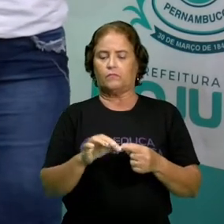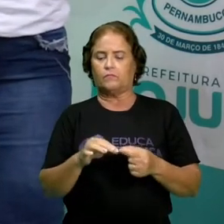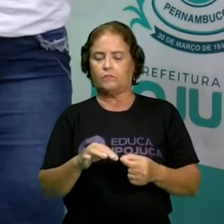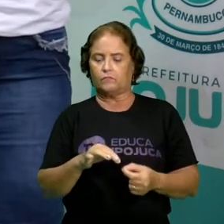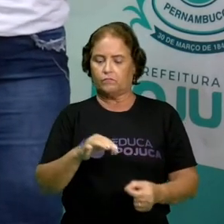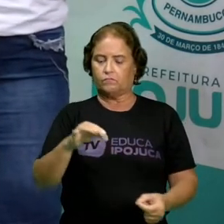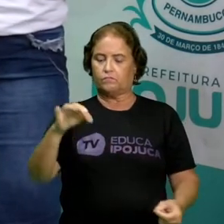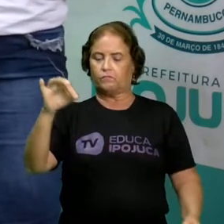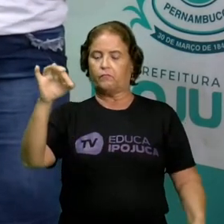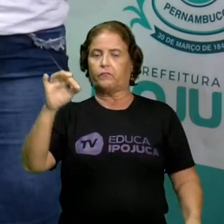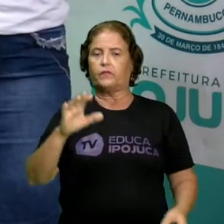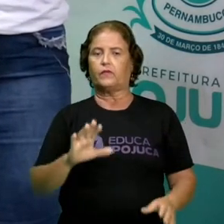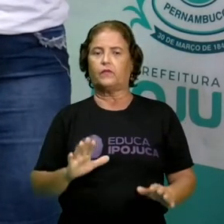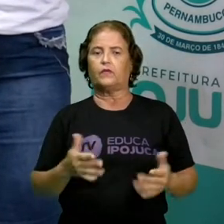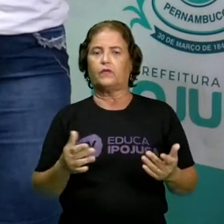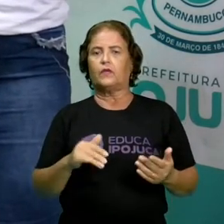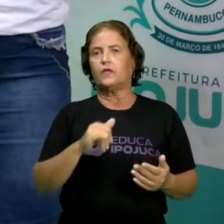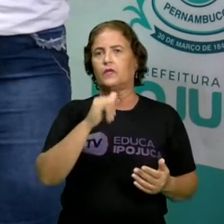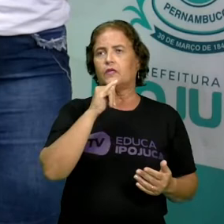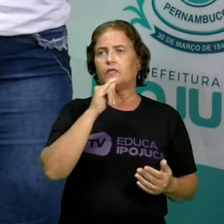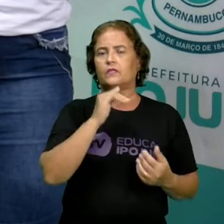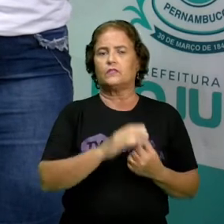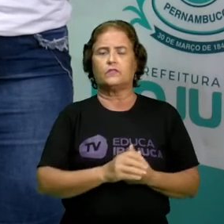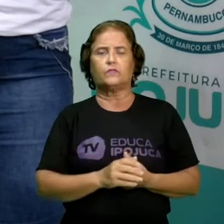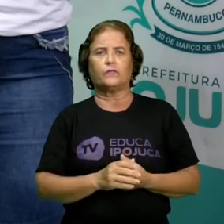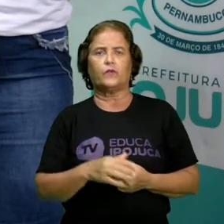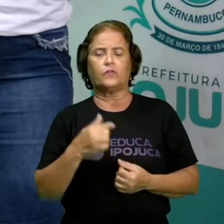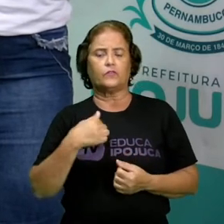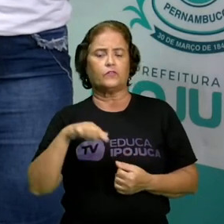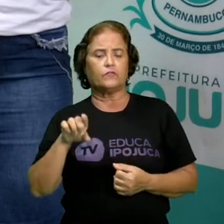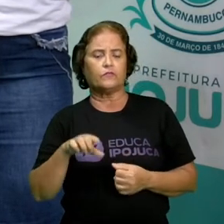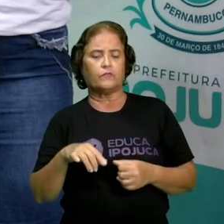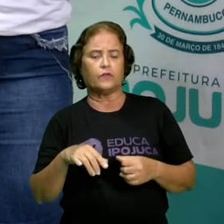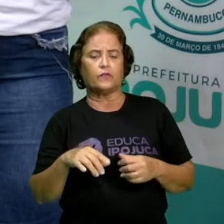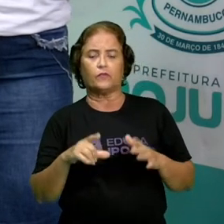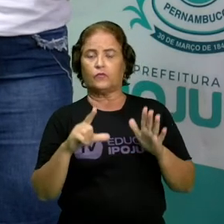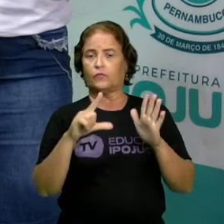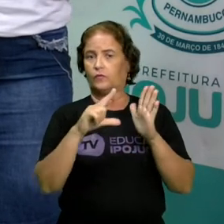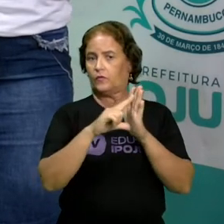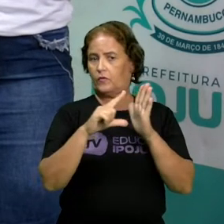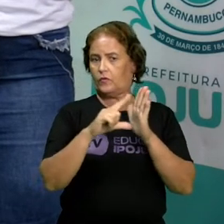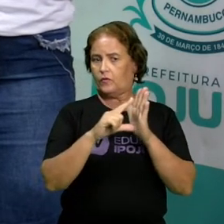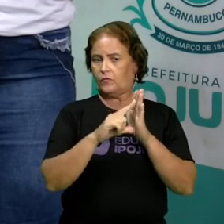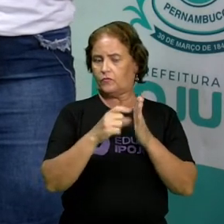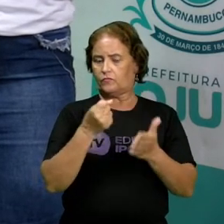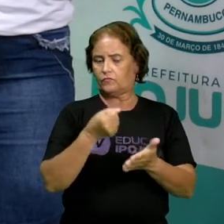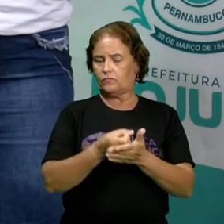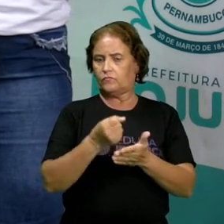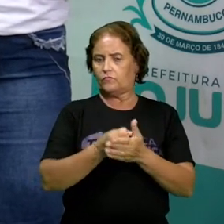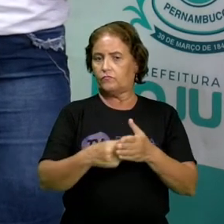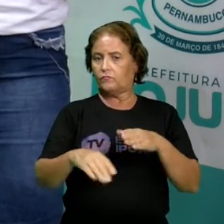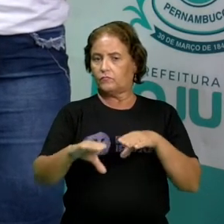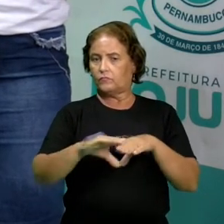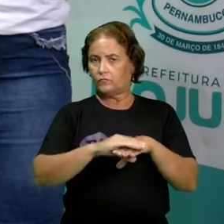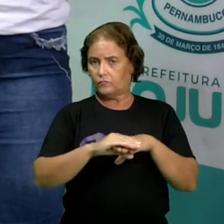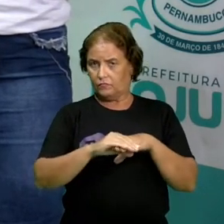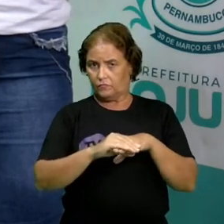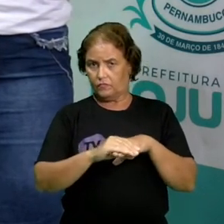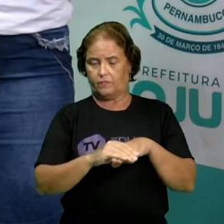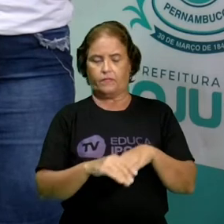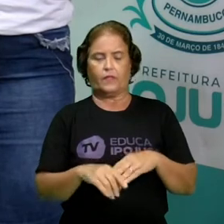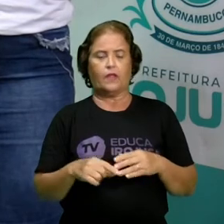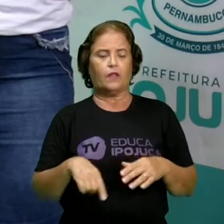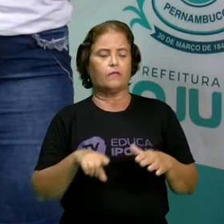Por exemplo, quando a gente vai a uma loja comprarmos um sapato. Então, a atendente ela